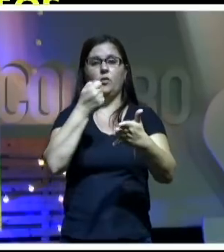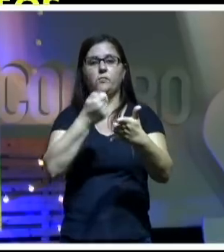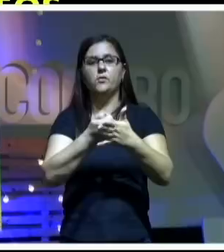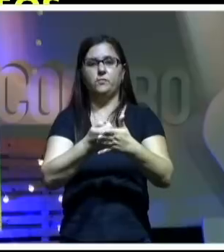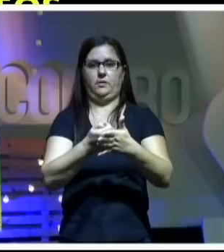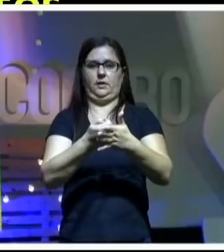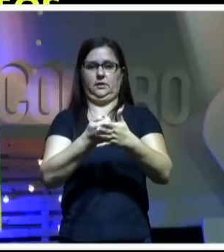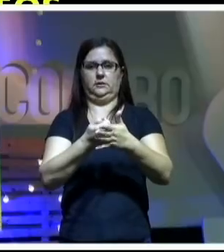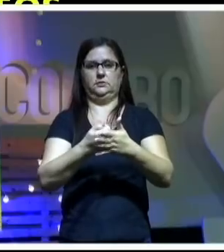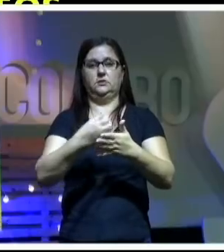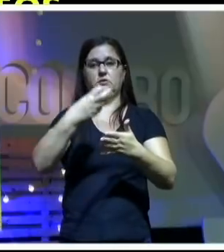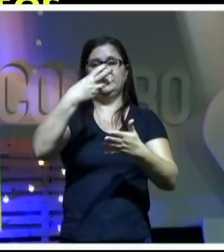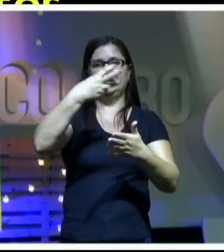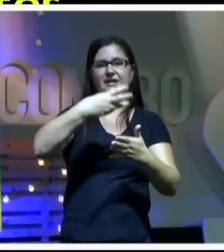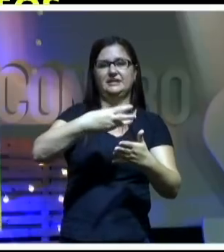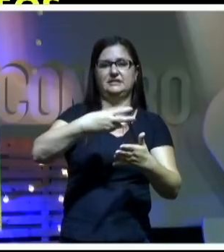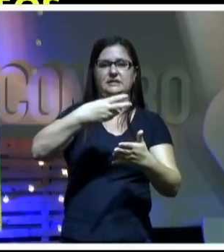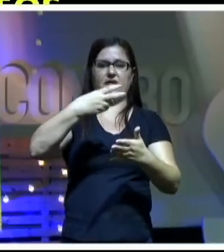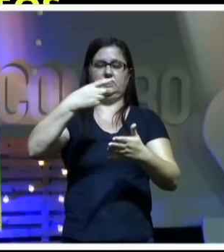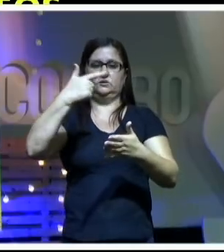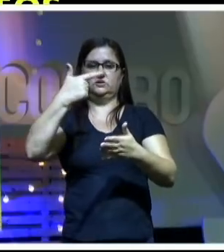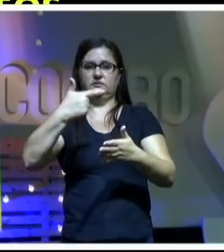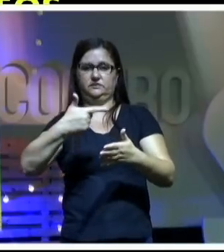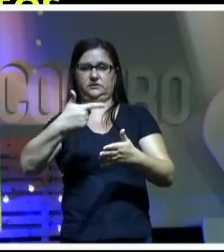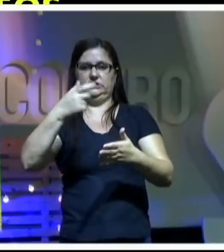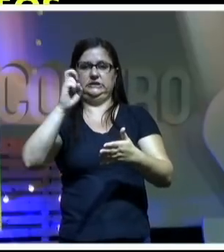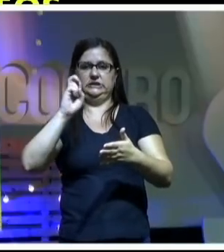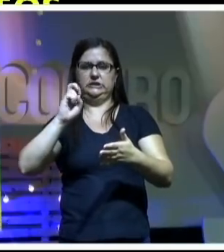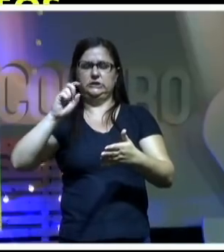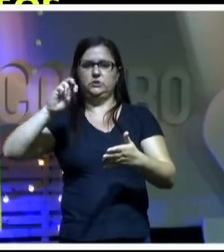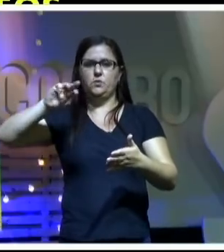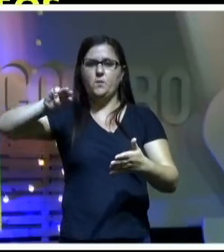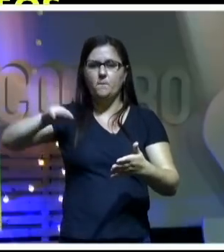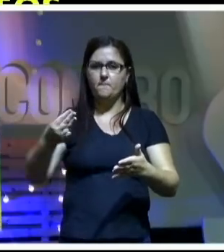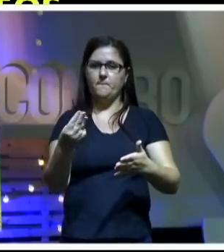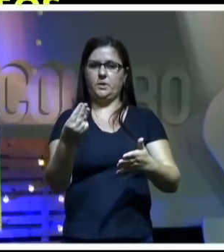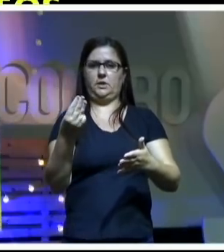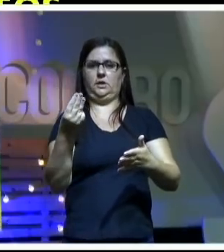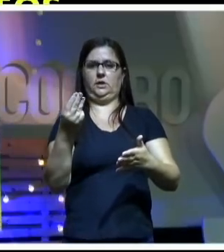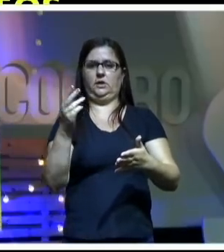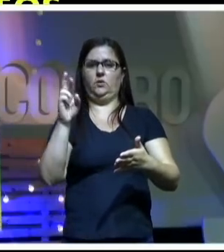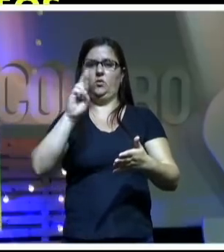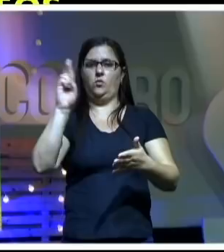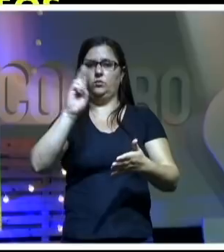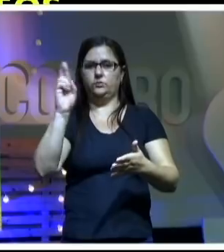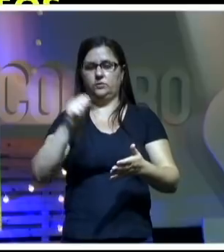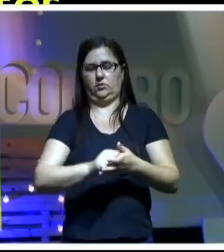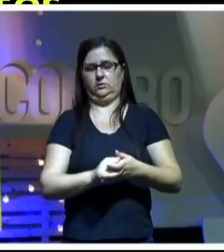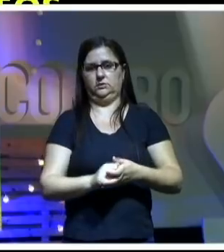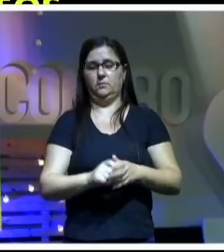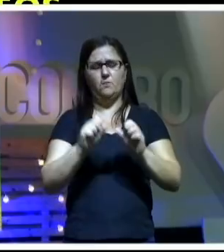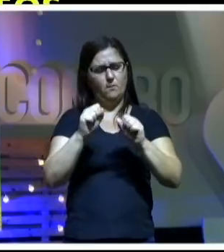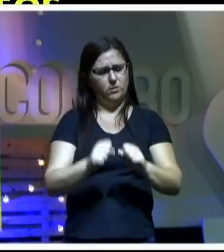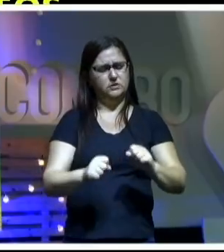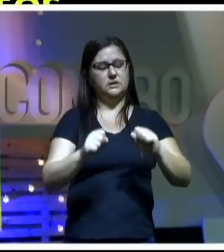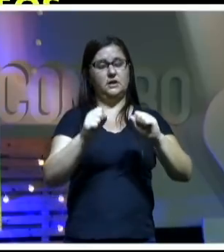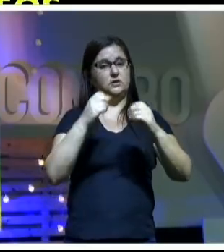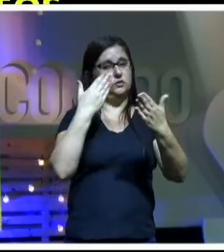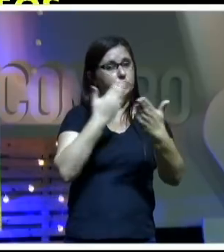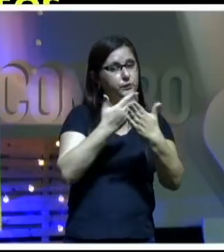são de 325 mil dólares podendo estudar e morar onde eles estudam